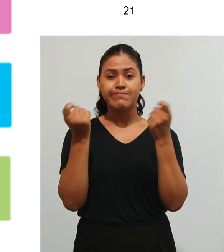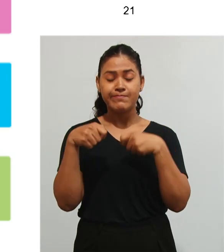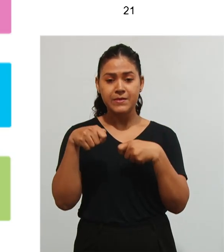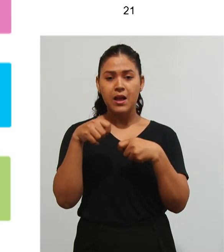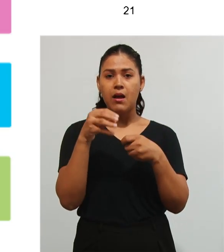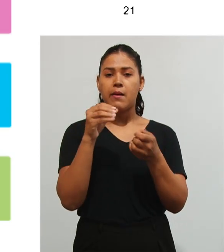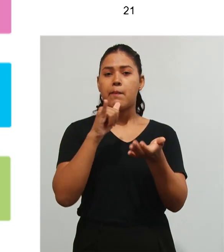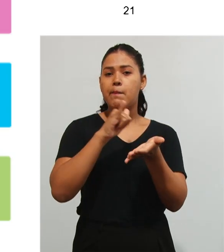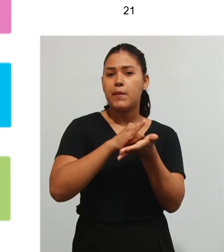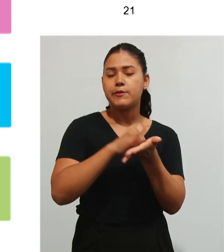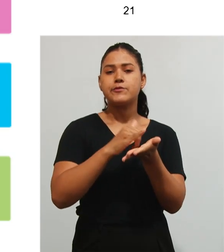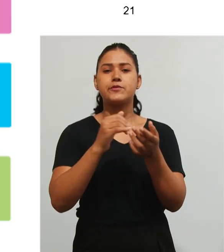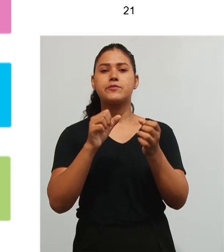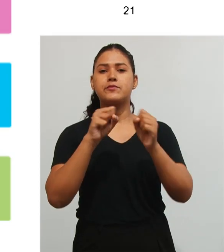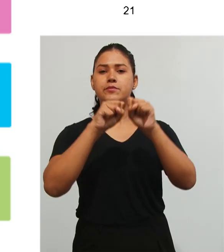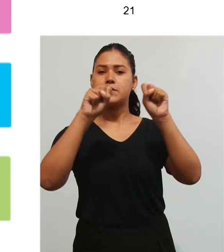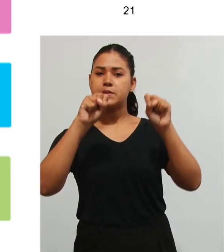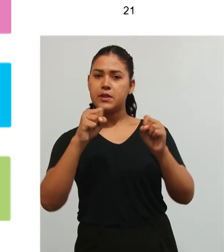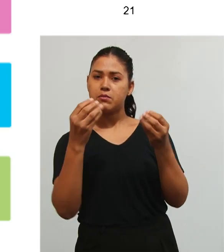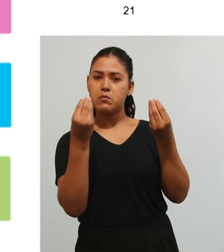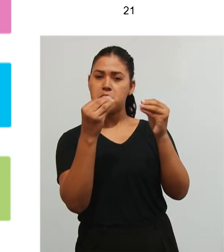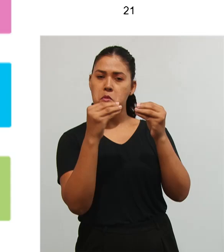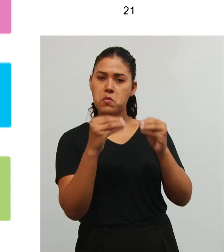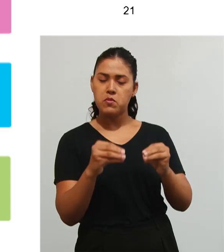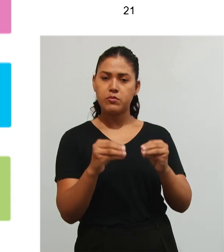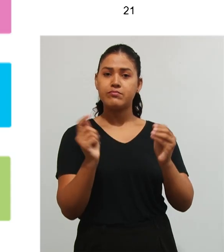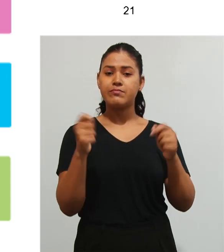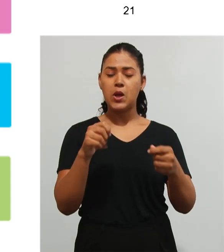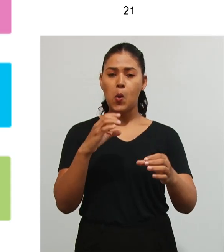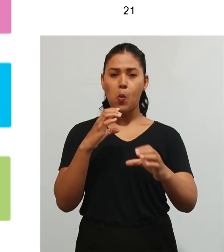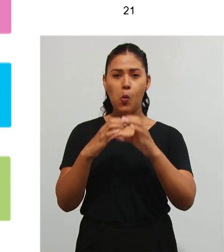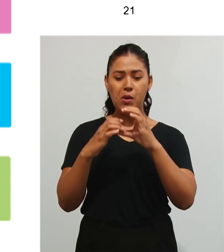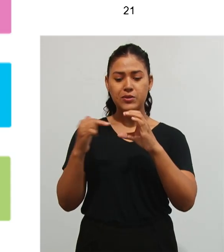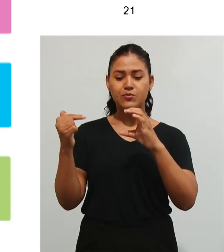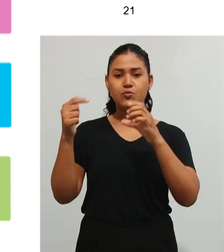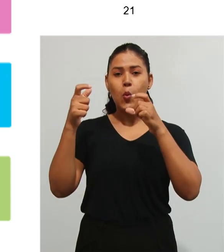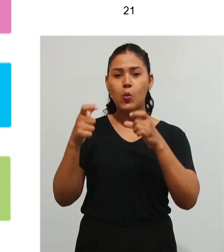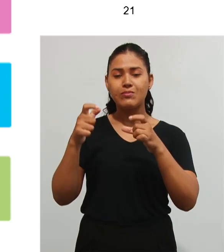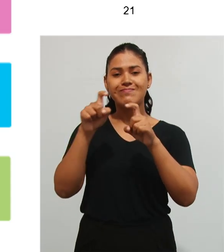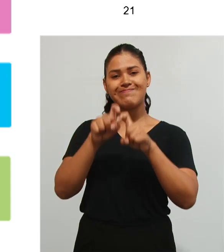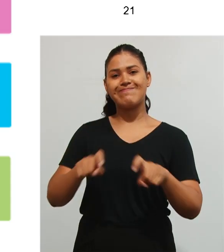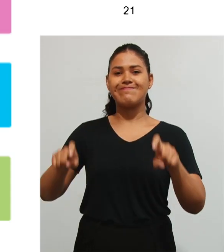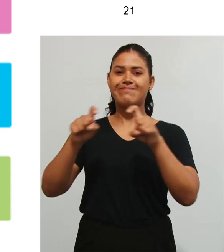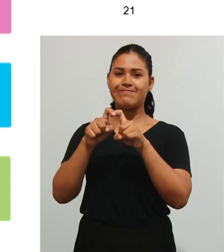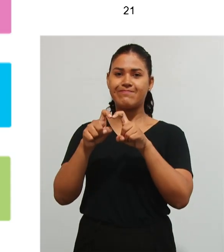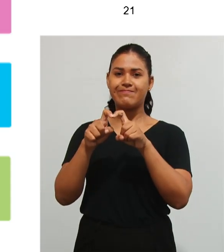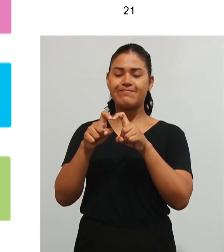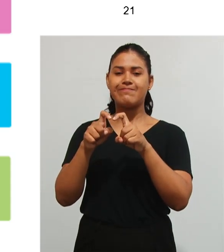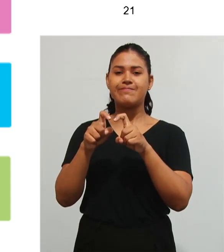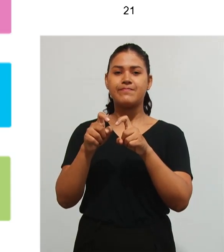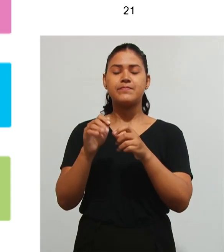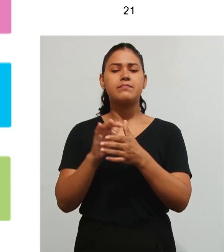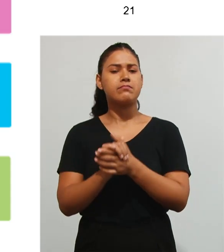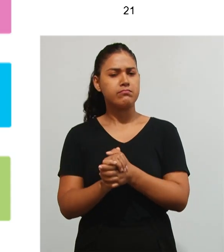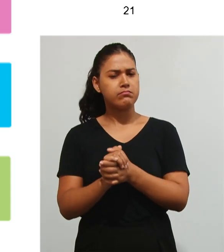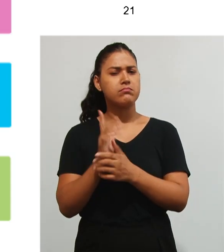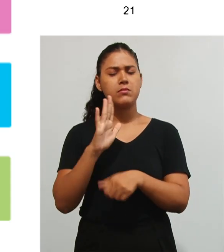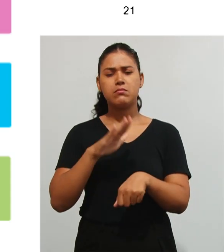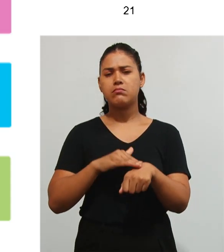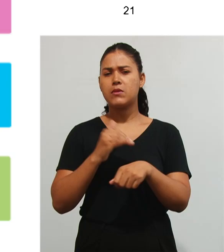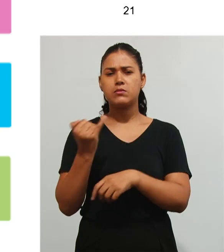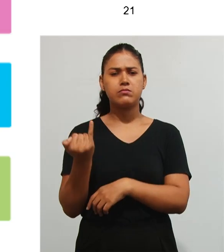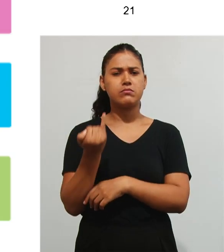ele provê ali um meio de comunicação do usuário com o computador. Então é o programa mais importante